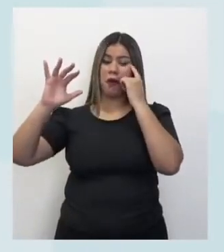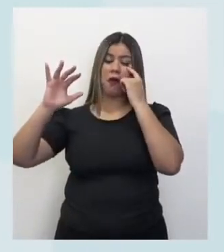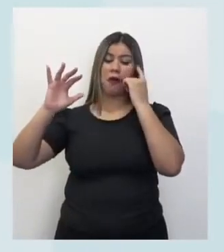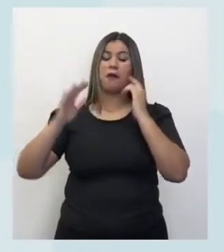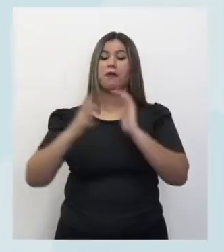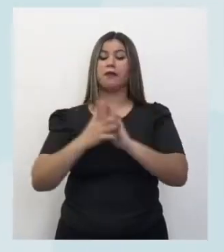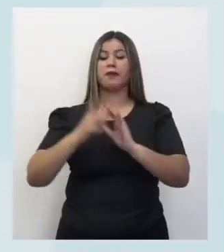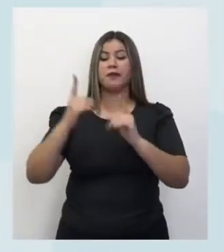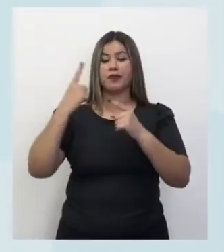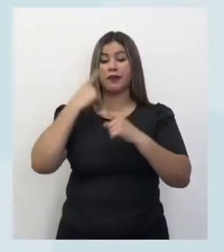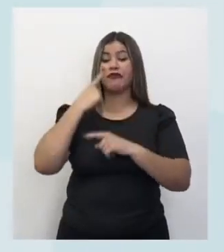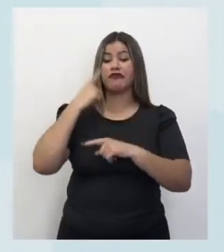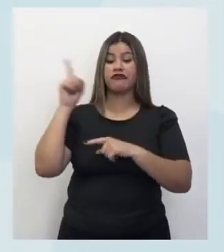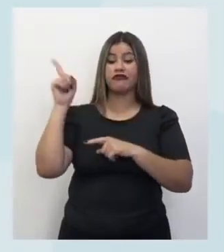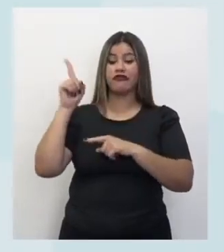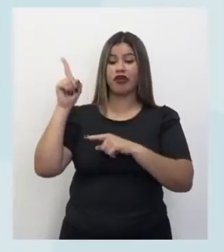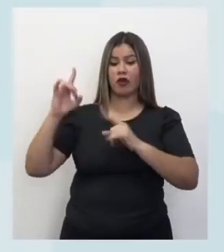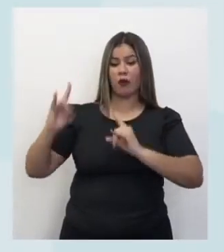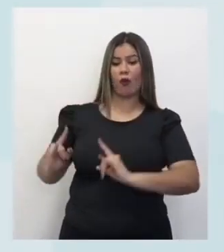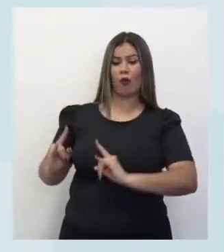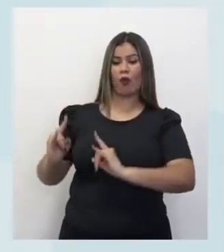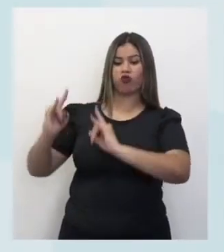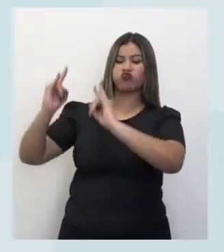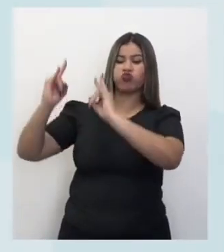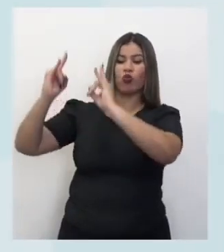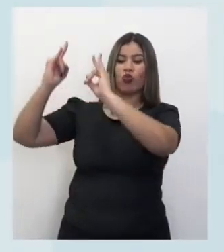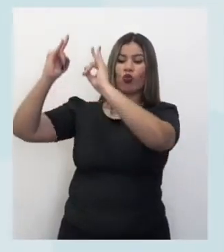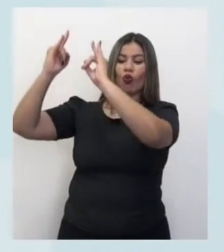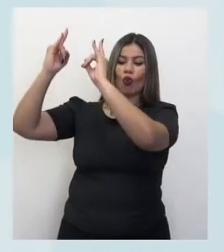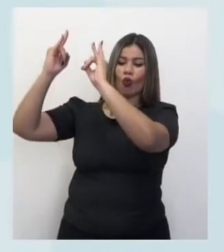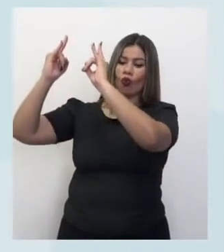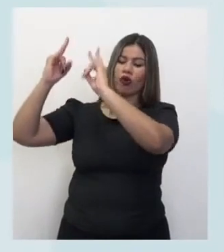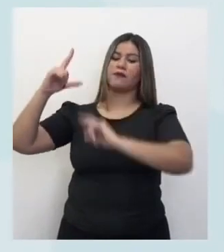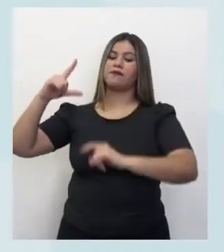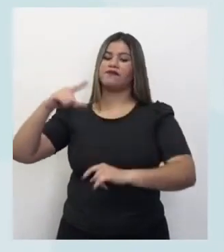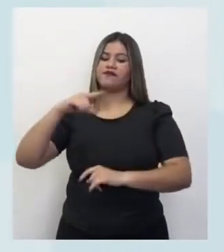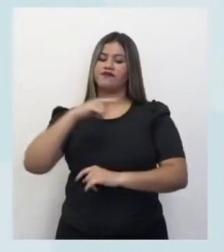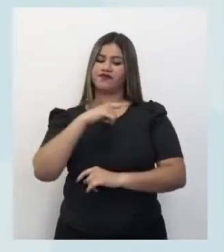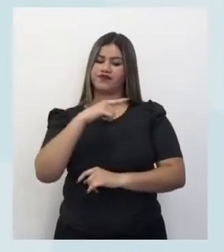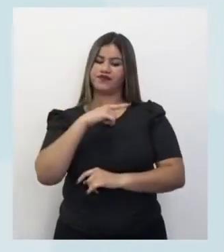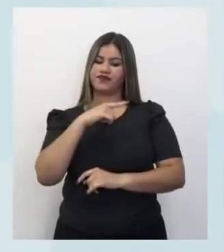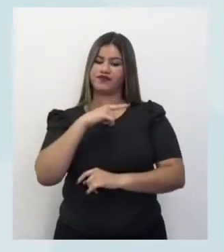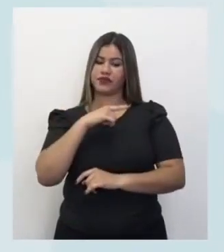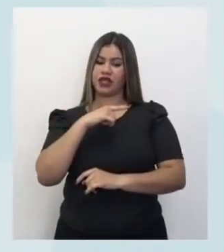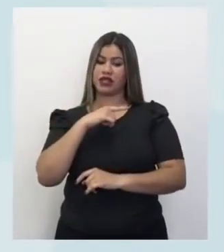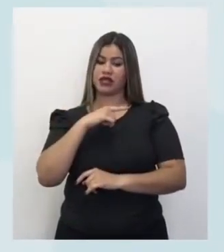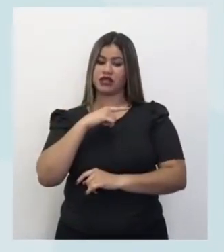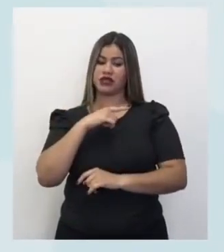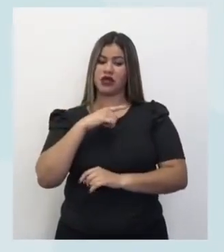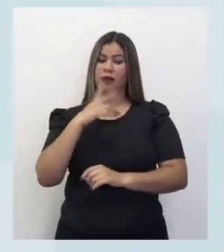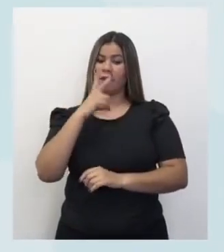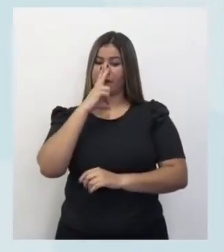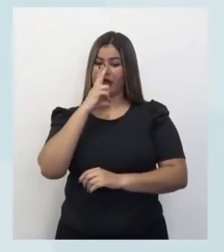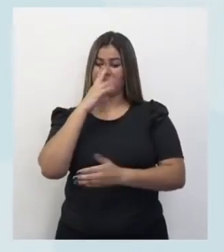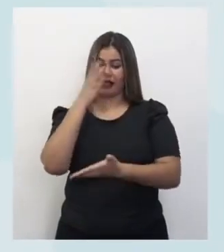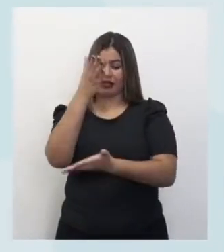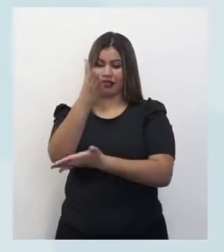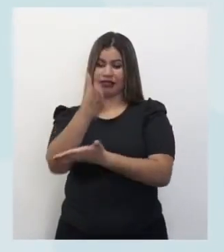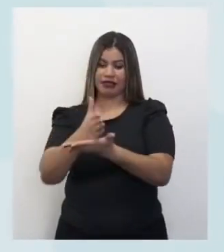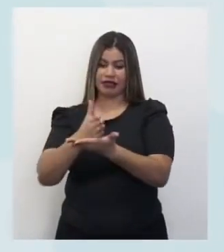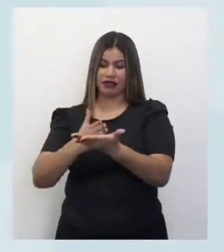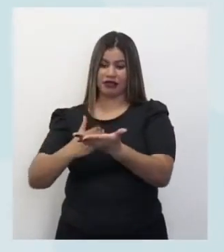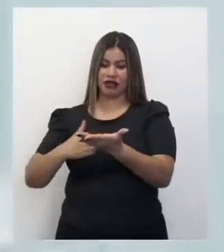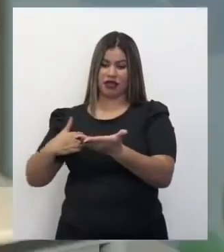esses prédios que estão do outro lado do córrego ali, do lado direito. O córrego meio que está dividindo a